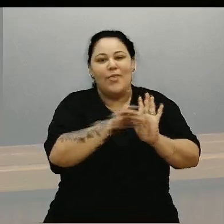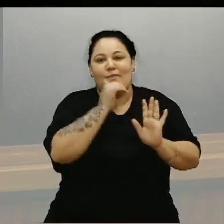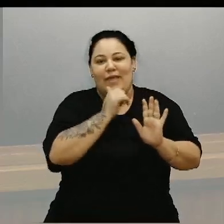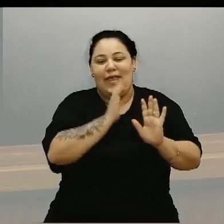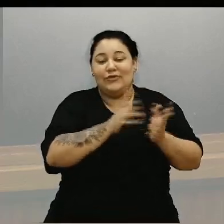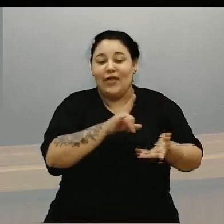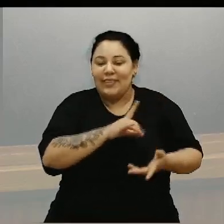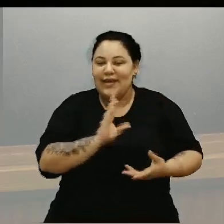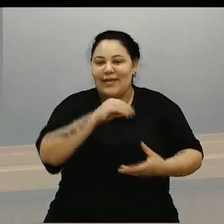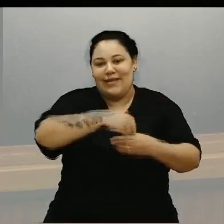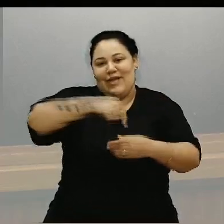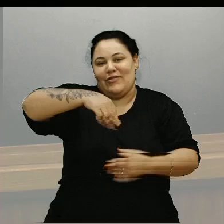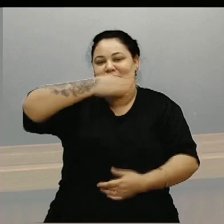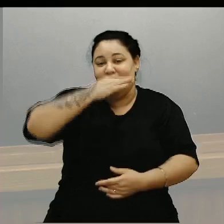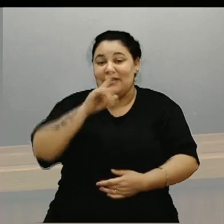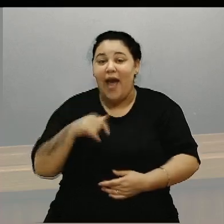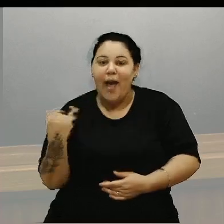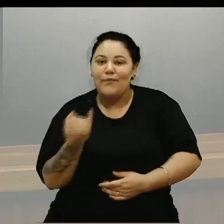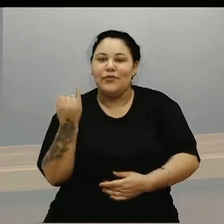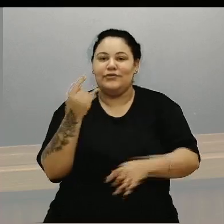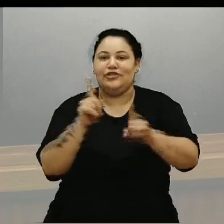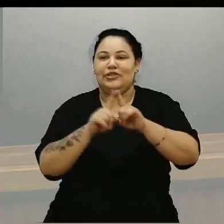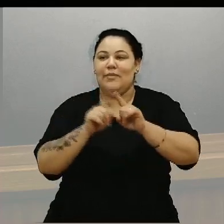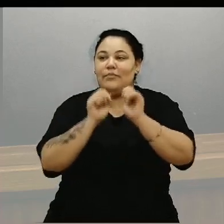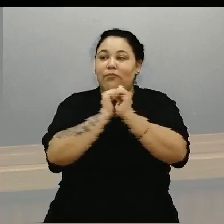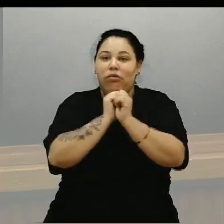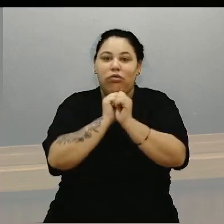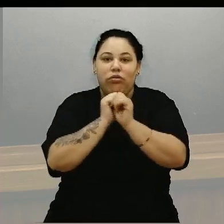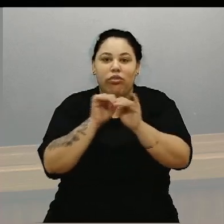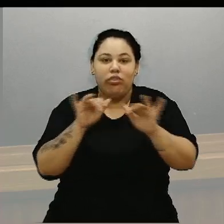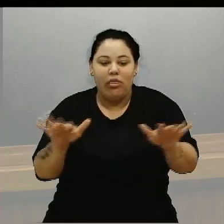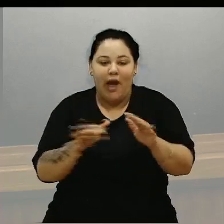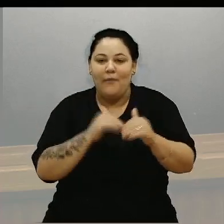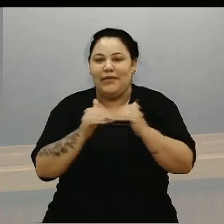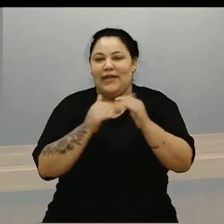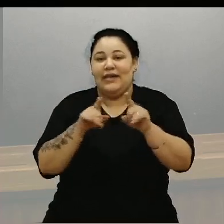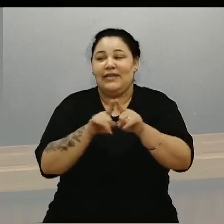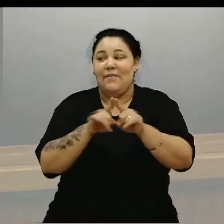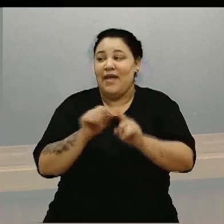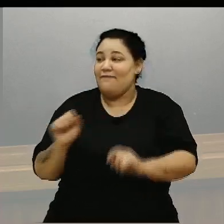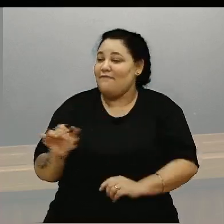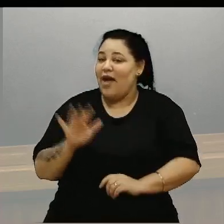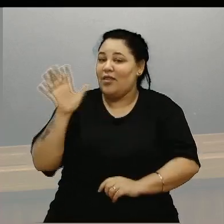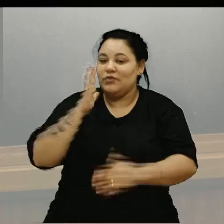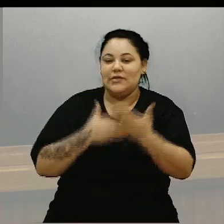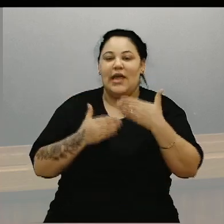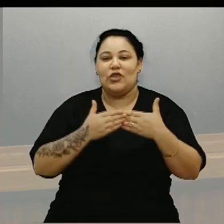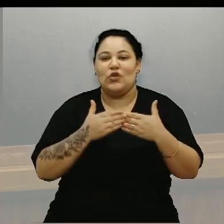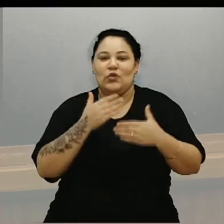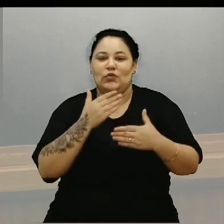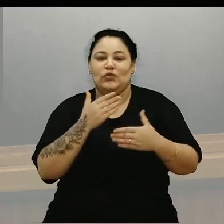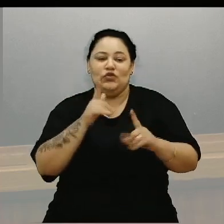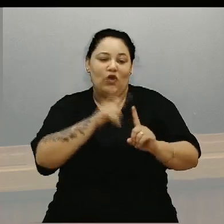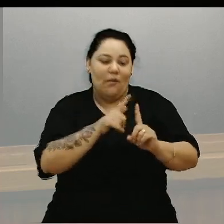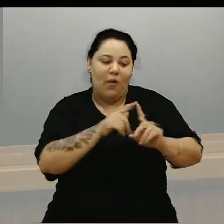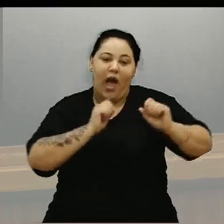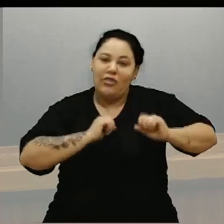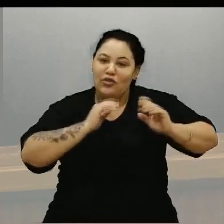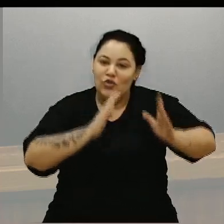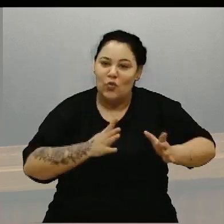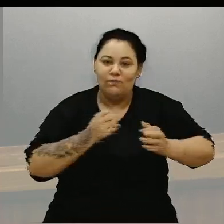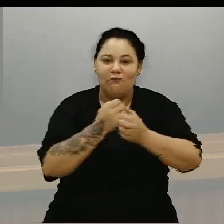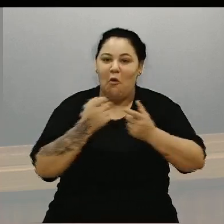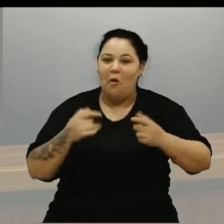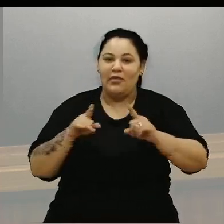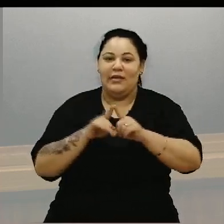nossa cidade, então é importante expandir e valorizar todo esse tipo de ação afirmativa